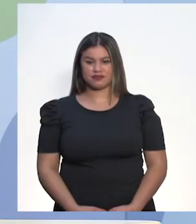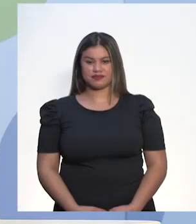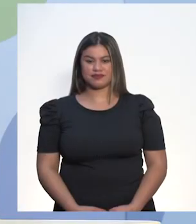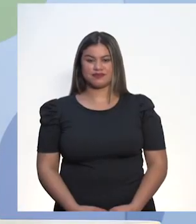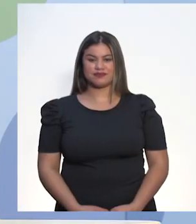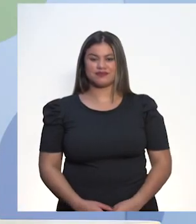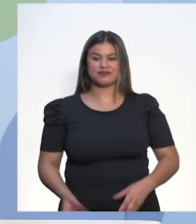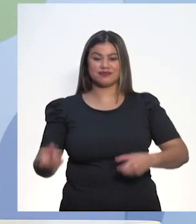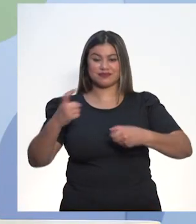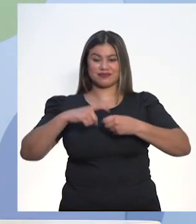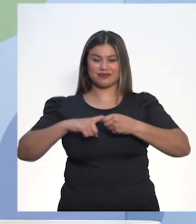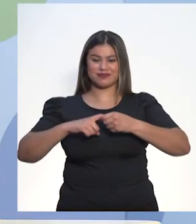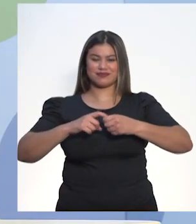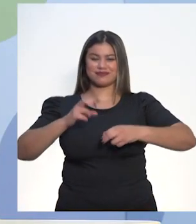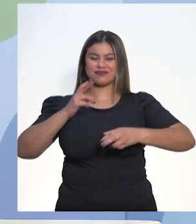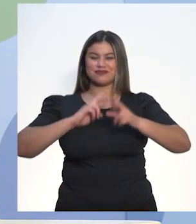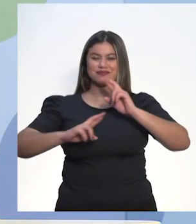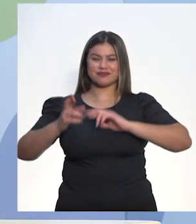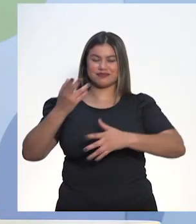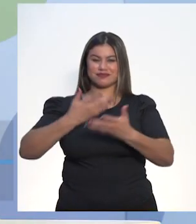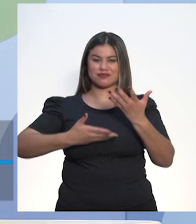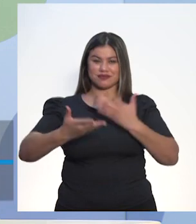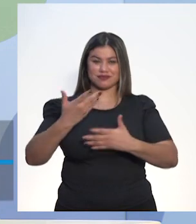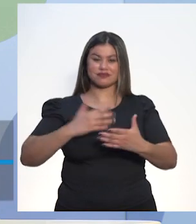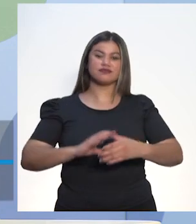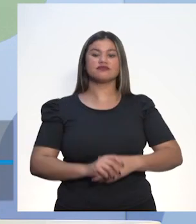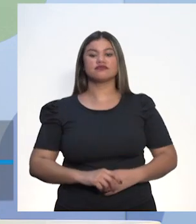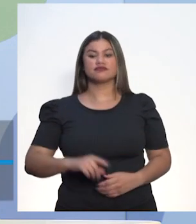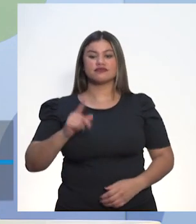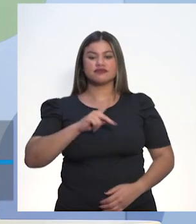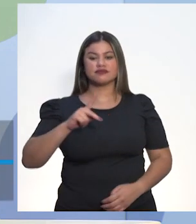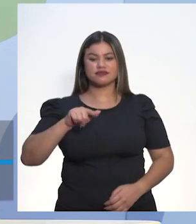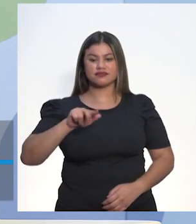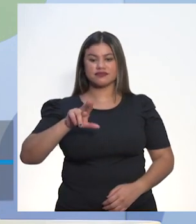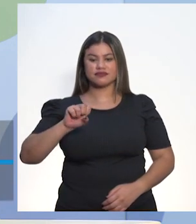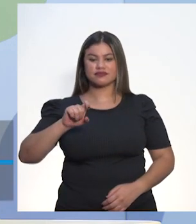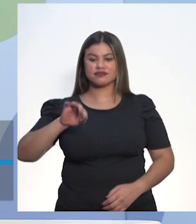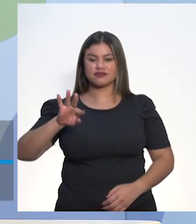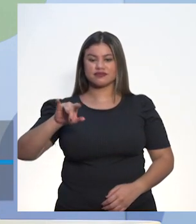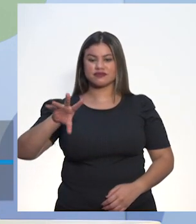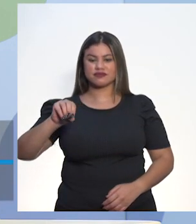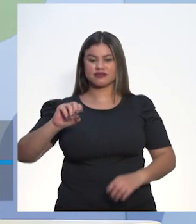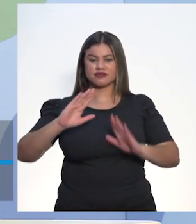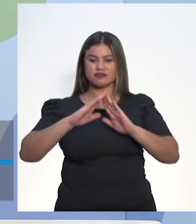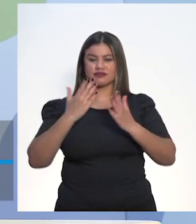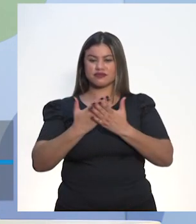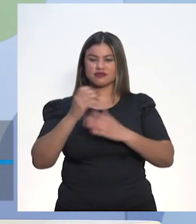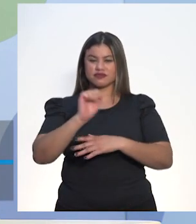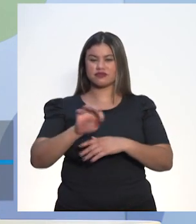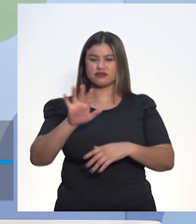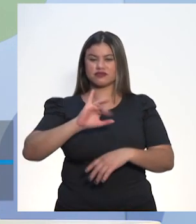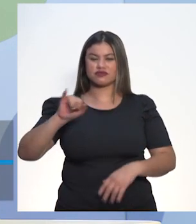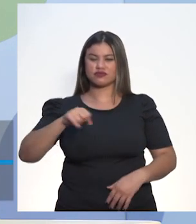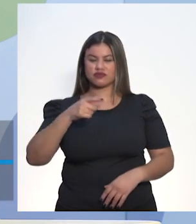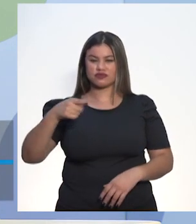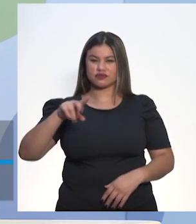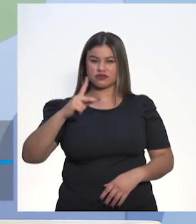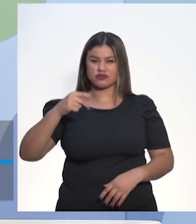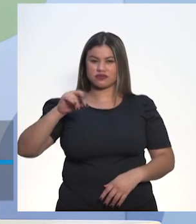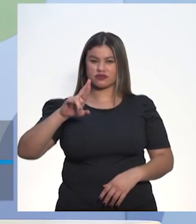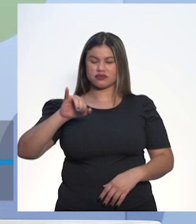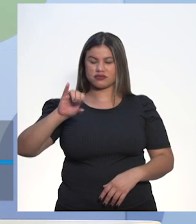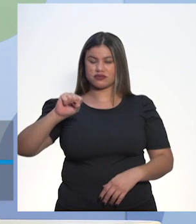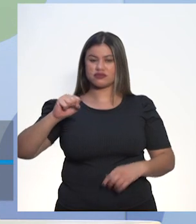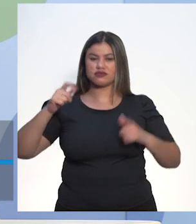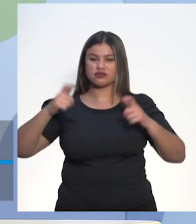Retornamos, Alessandra, com as interações. Professor Gustavo, lá da Escola Estadual João Pires de Camargo, lá em Araraquara.